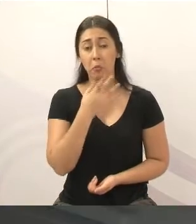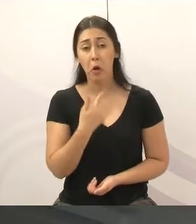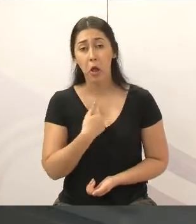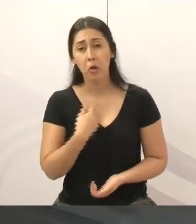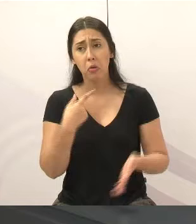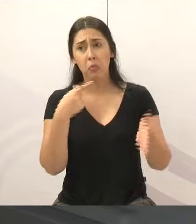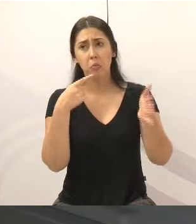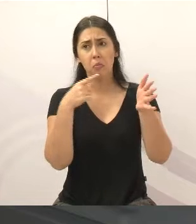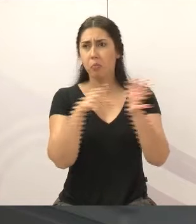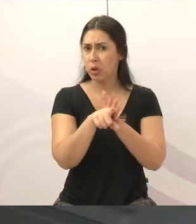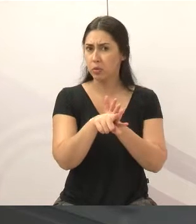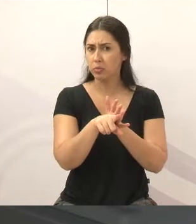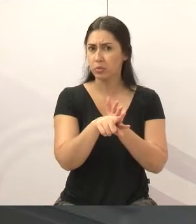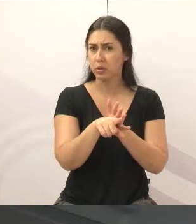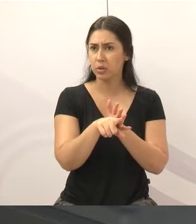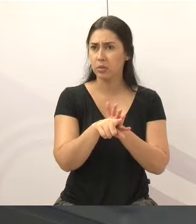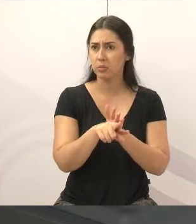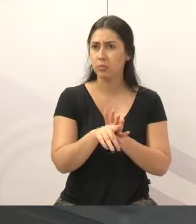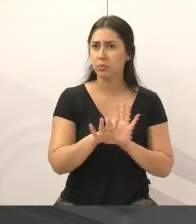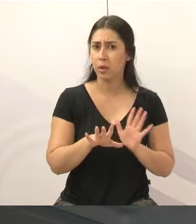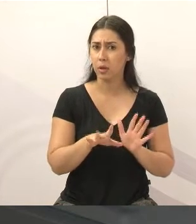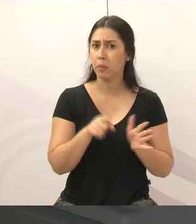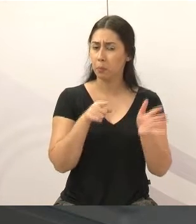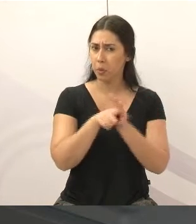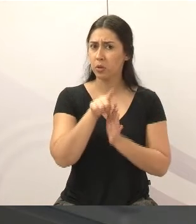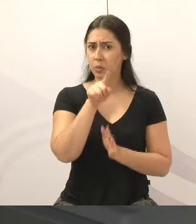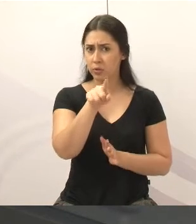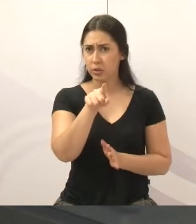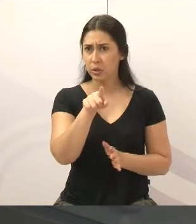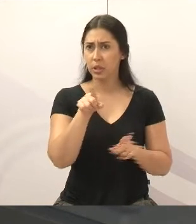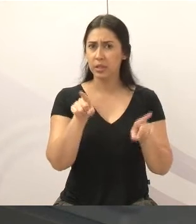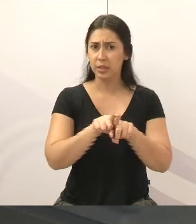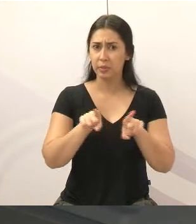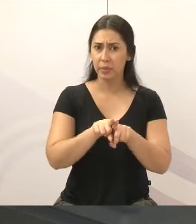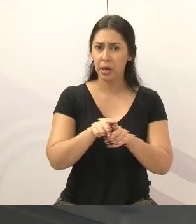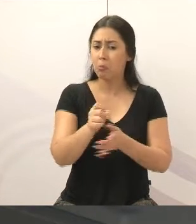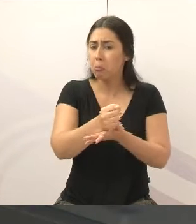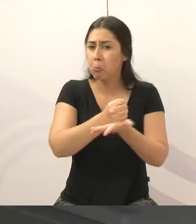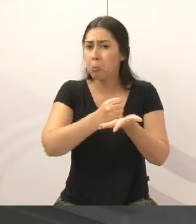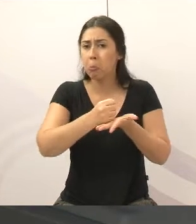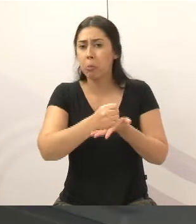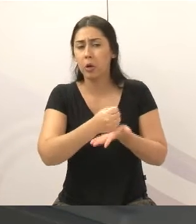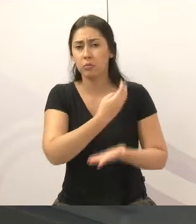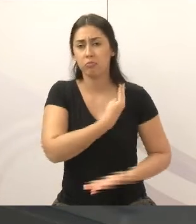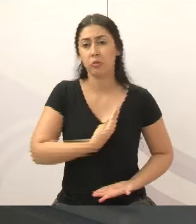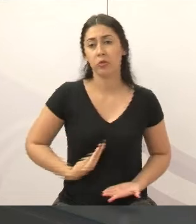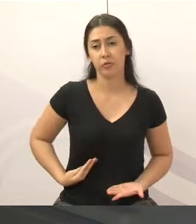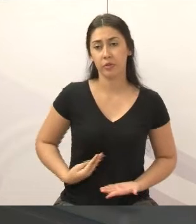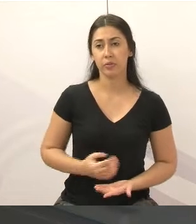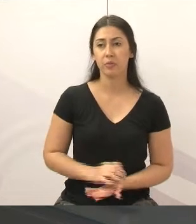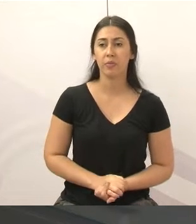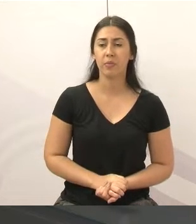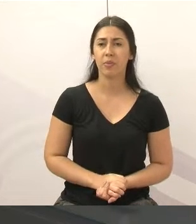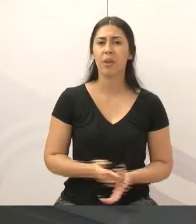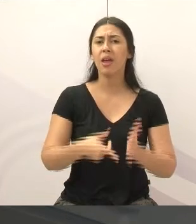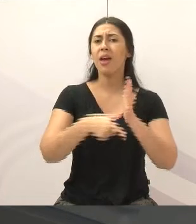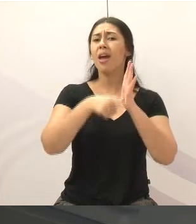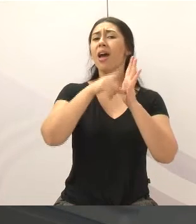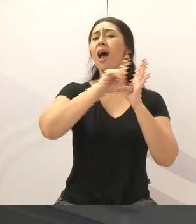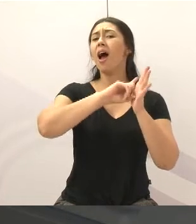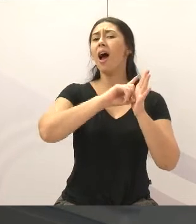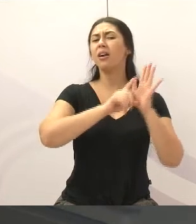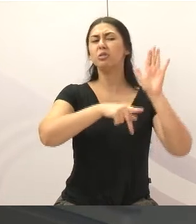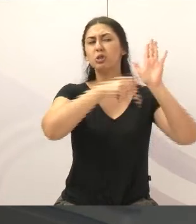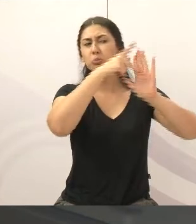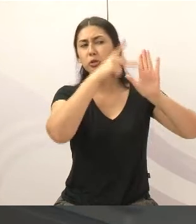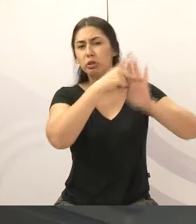uma pergunta para fazer, no caso para a senhora e para a base do governo, né? Antes de vocês colocarem esse projeto